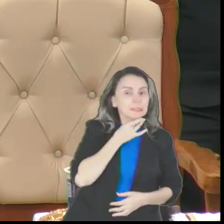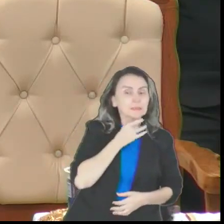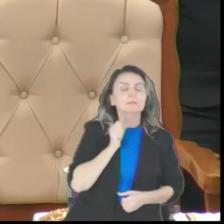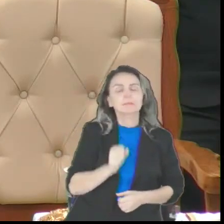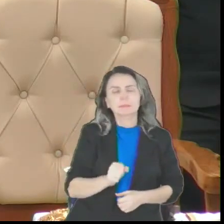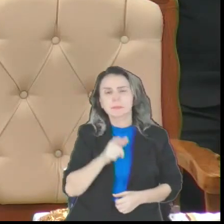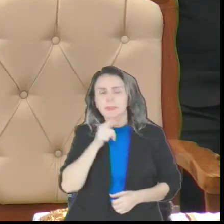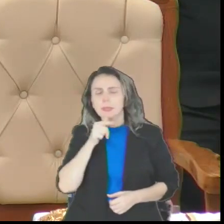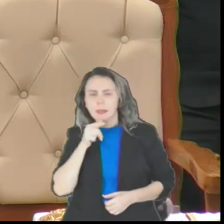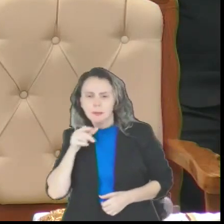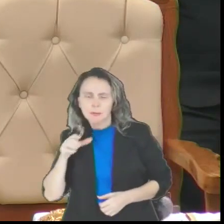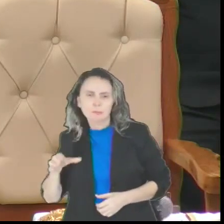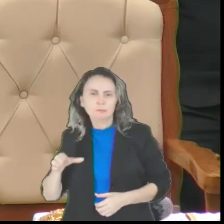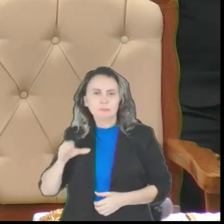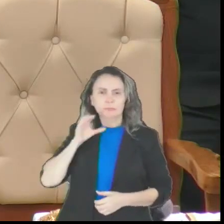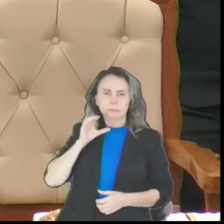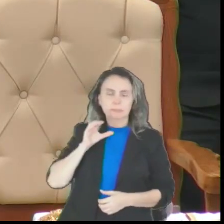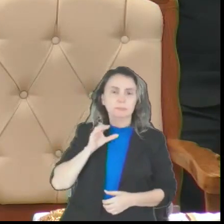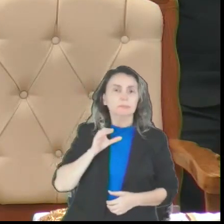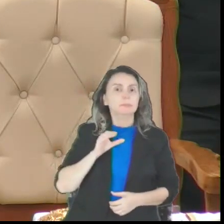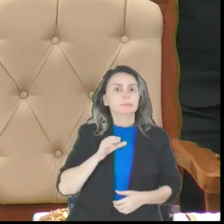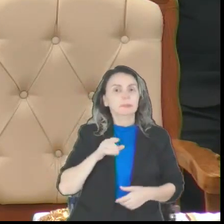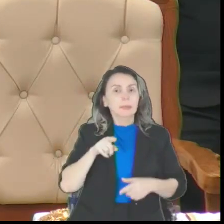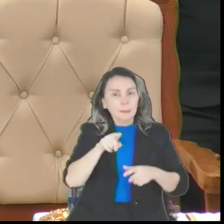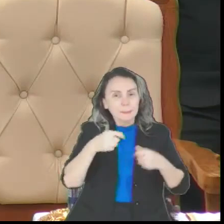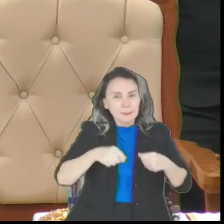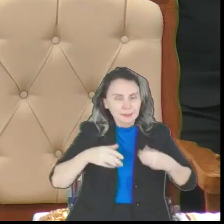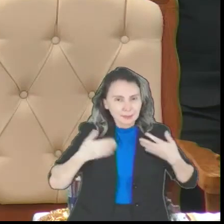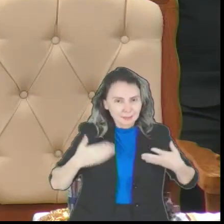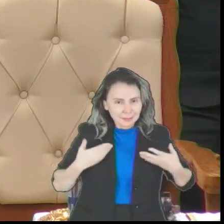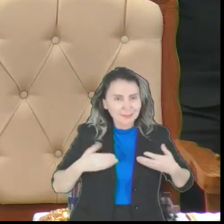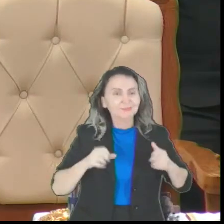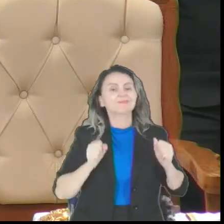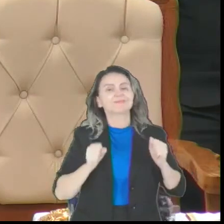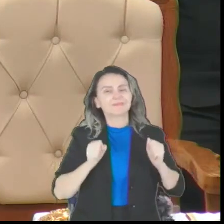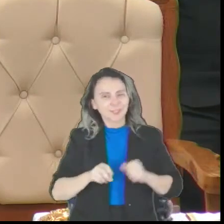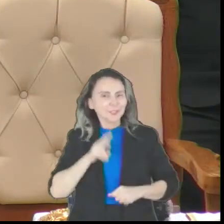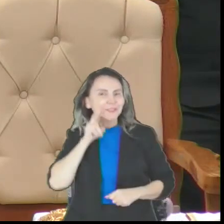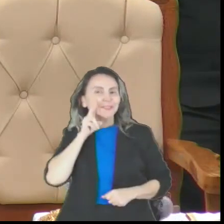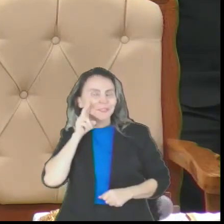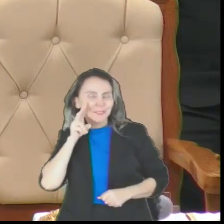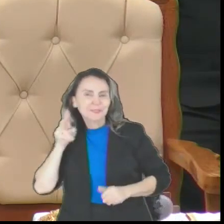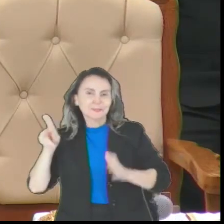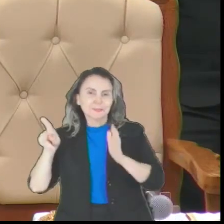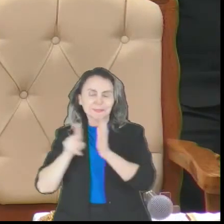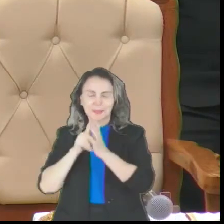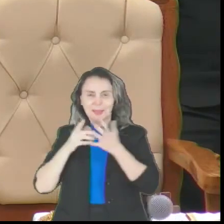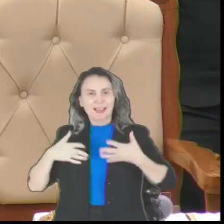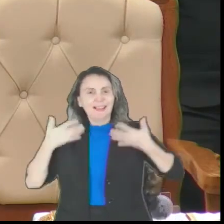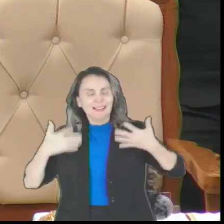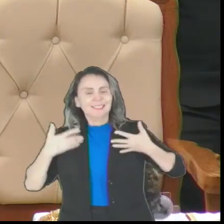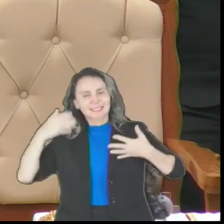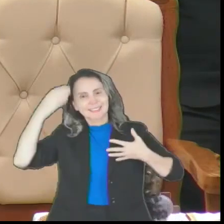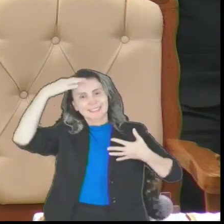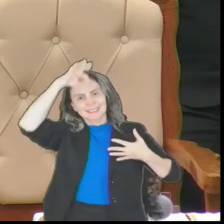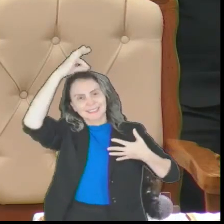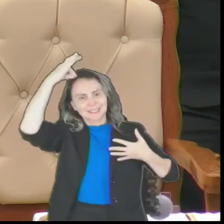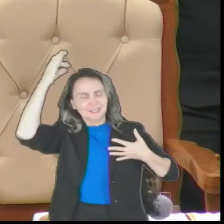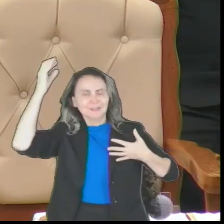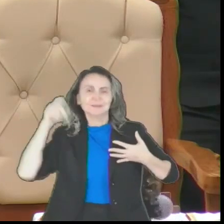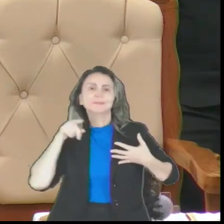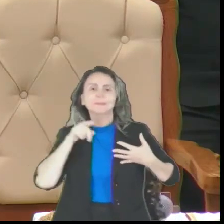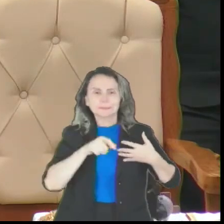Que precisa de alegria, pode tomar o vinho da alegria do Espírito Santo. Quem tem necessidade